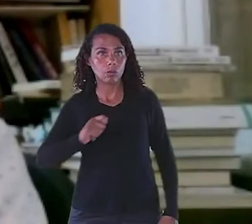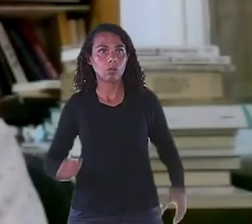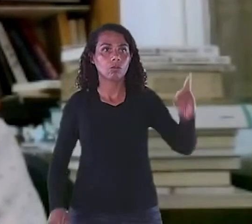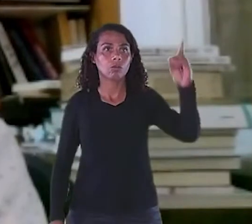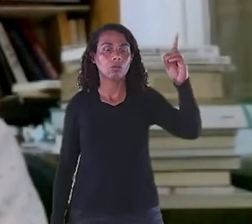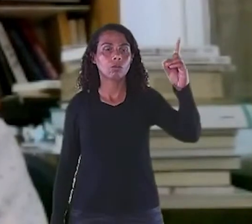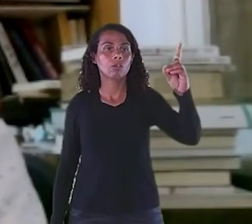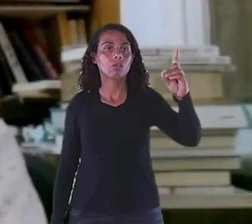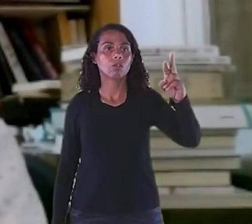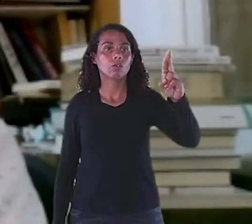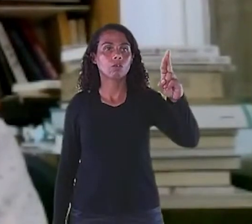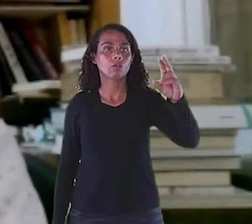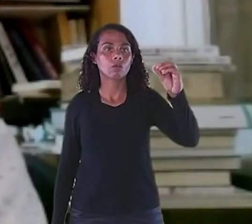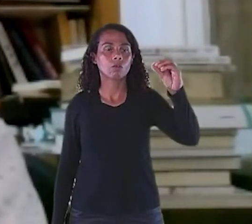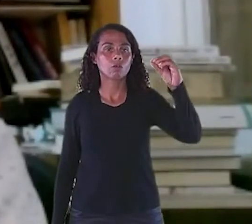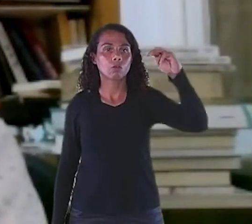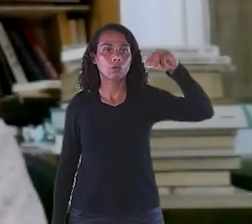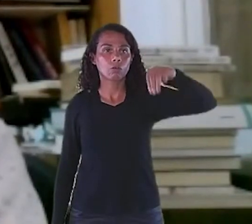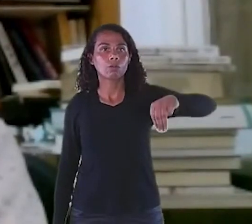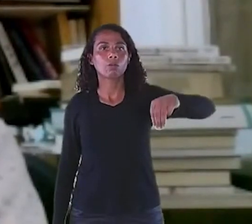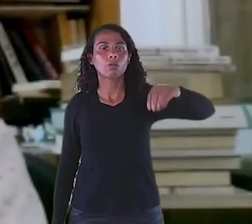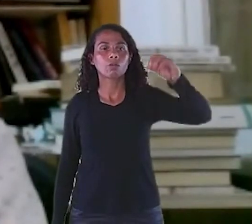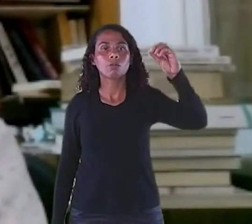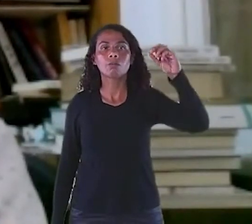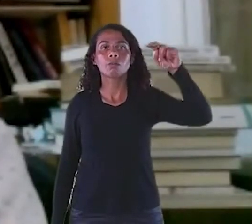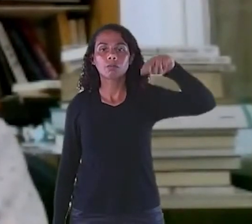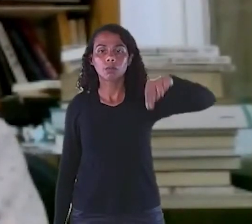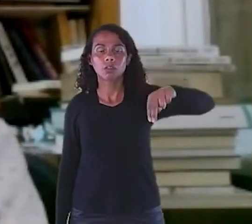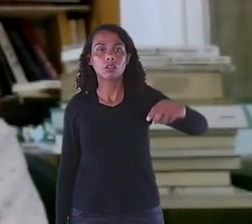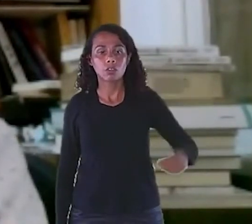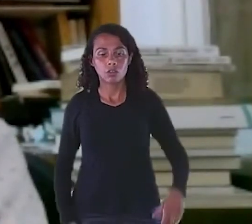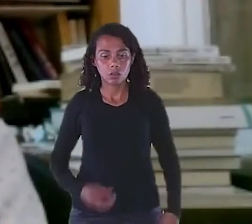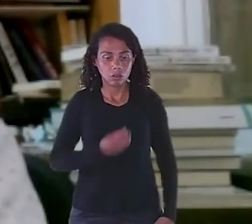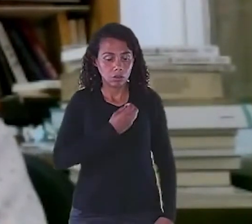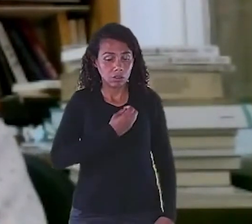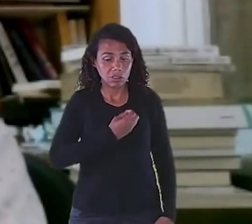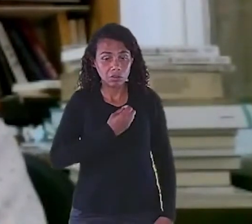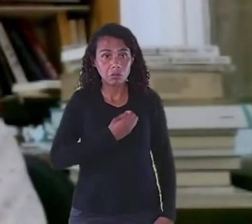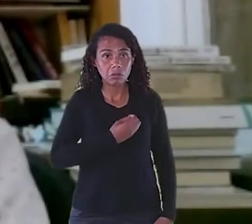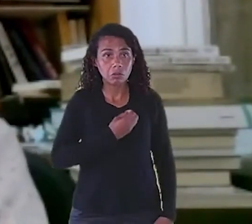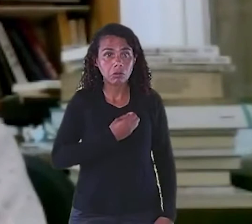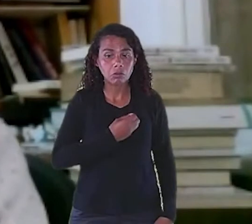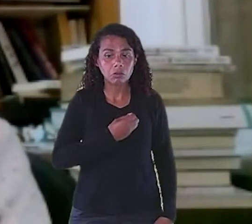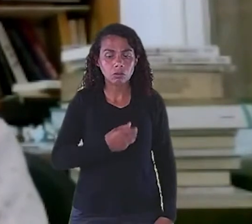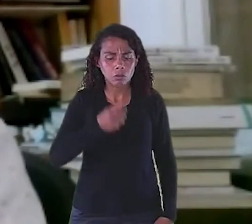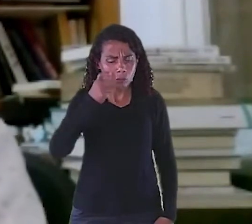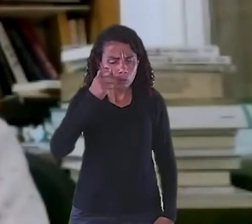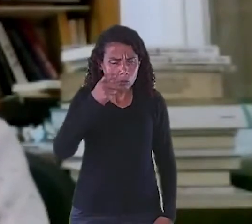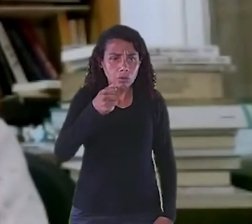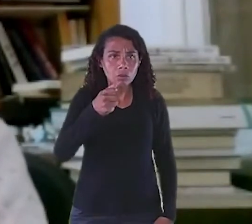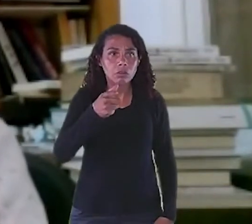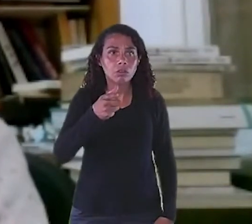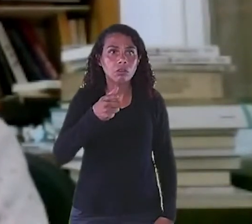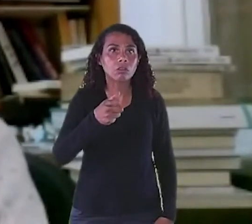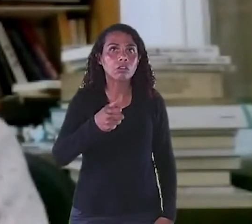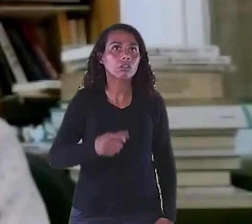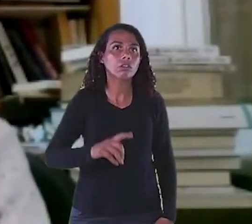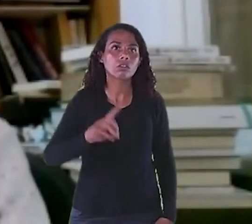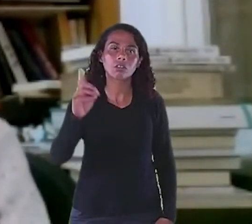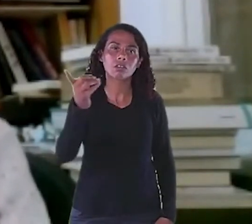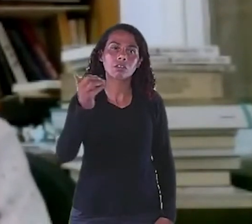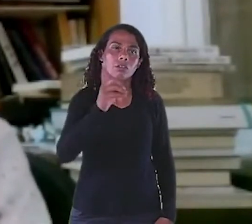é uma vida interessante, assim, sabe? Assim, não tem grandes acontecimentos. É interessante a vida dele, sem dúvida,